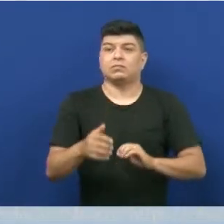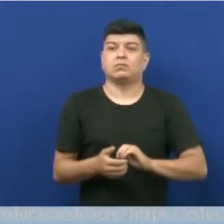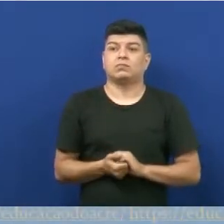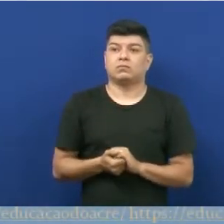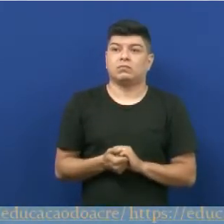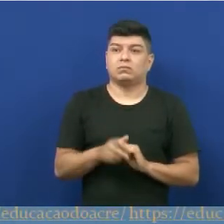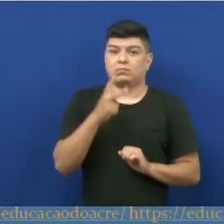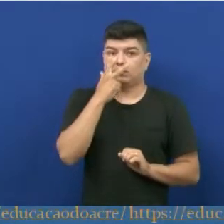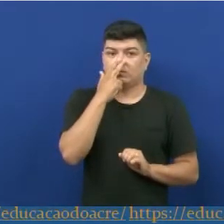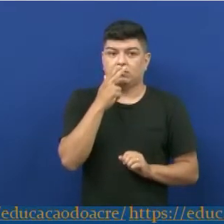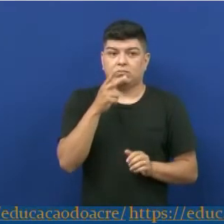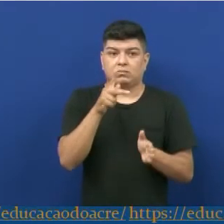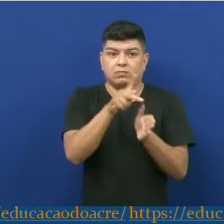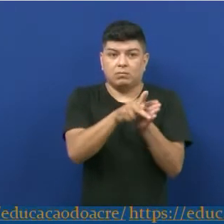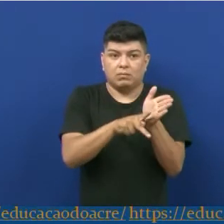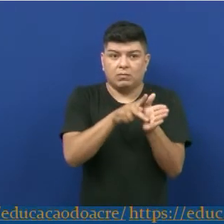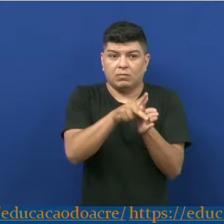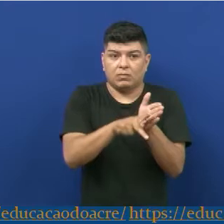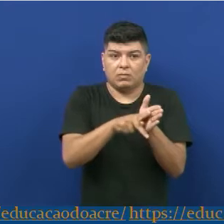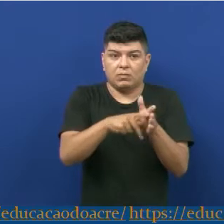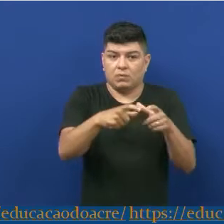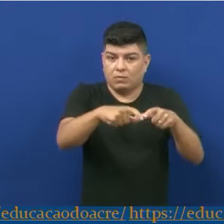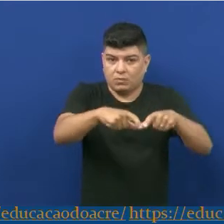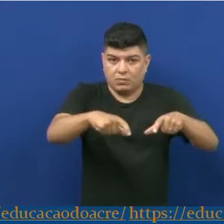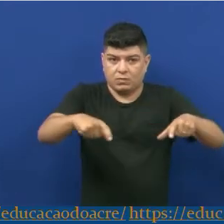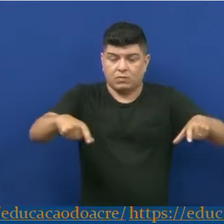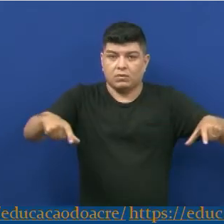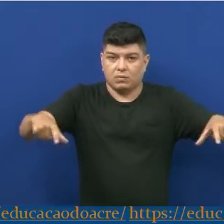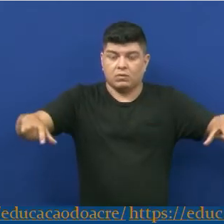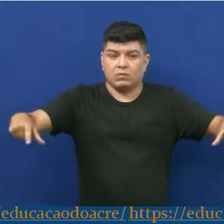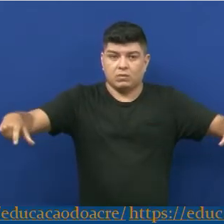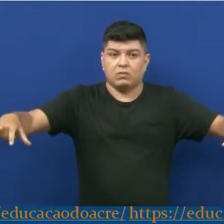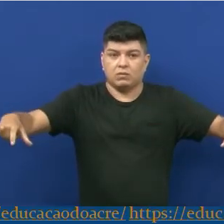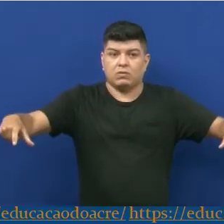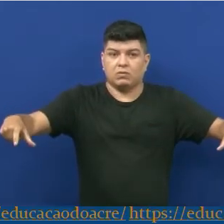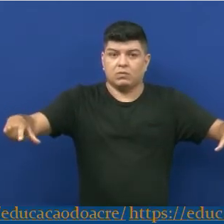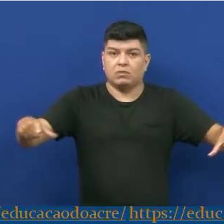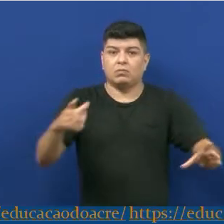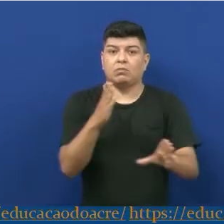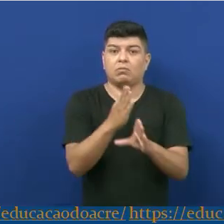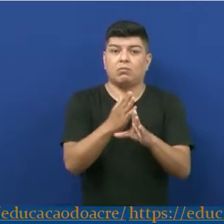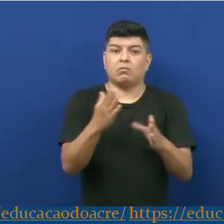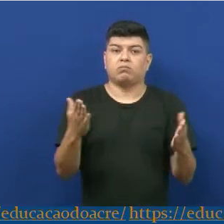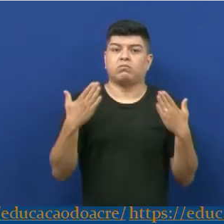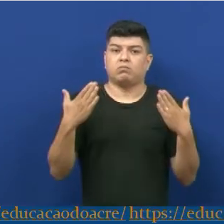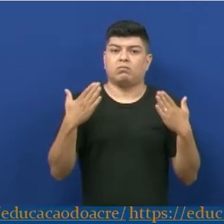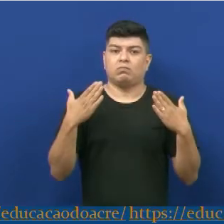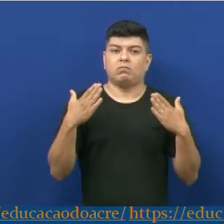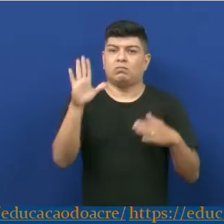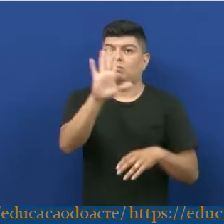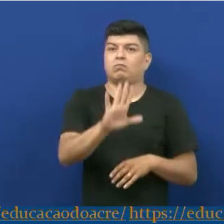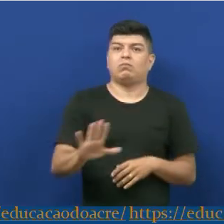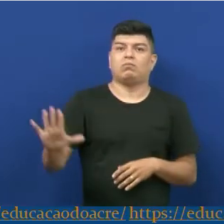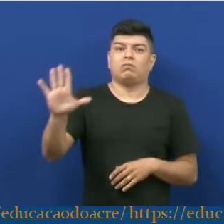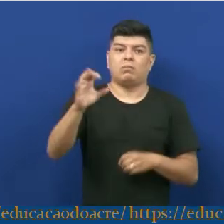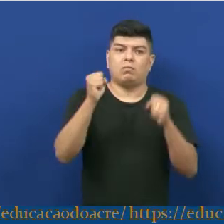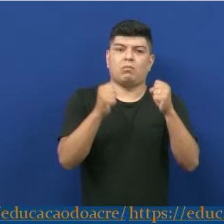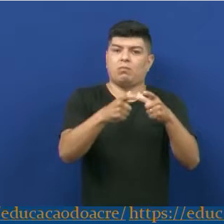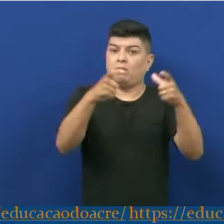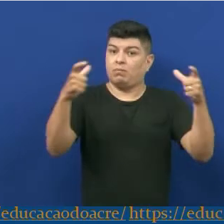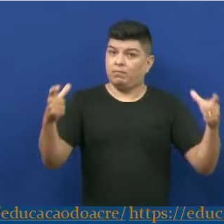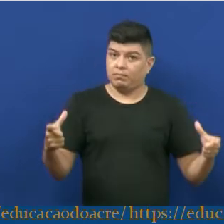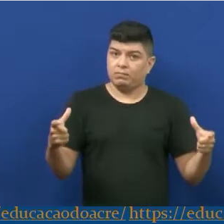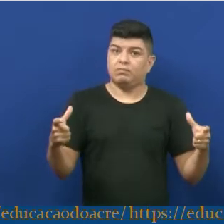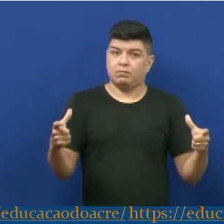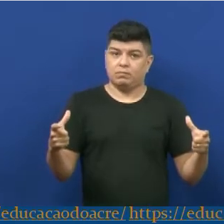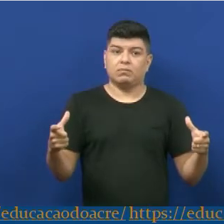os trilhos que são afetados pela dilatação, né? Devido à temperatura do ambiente, ela pode aumentar, e se essa